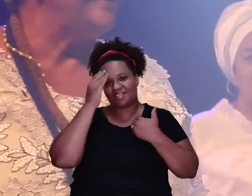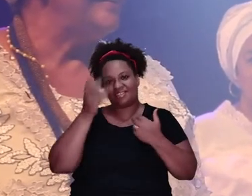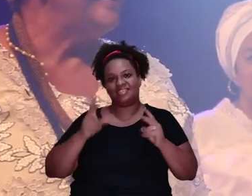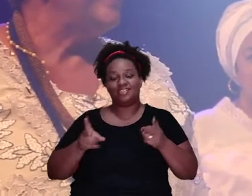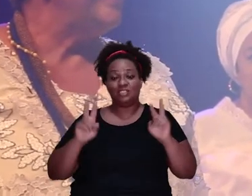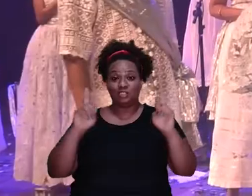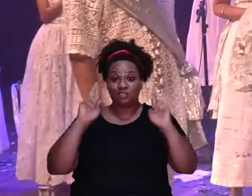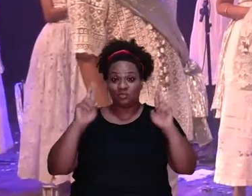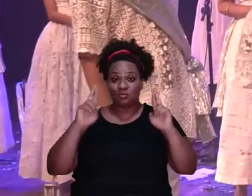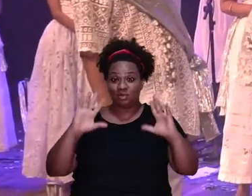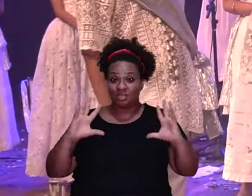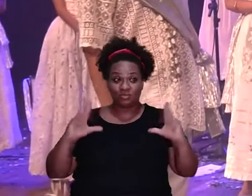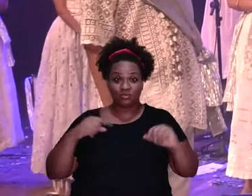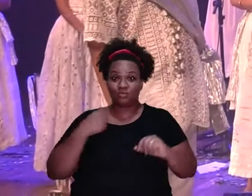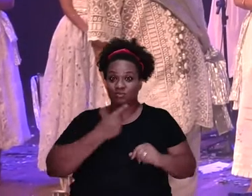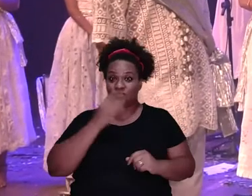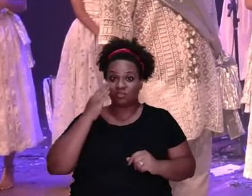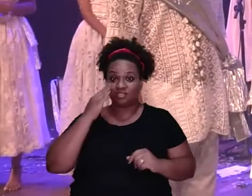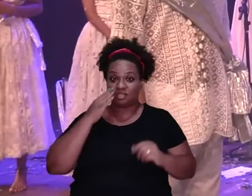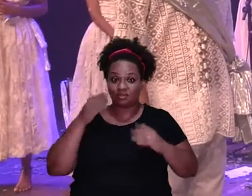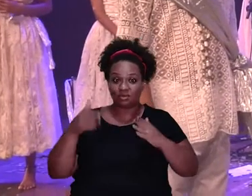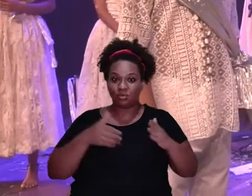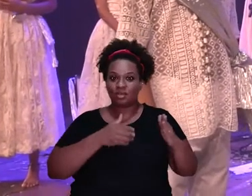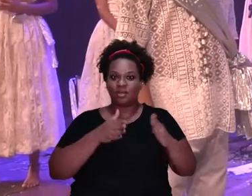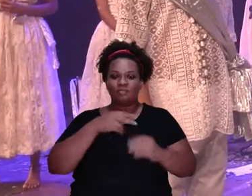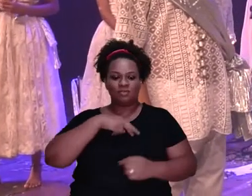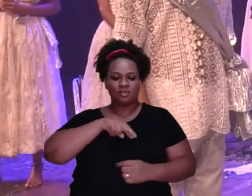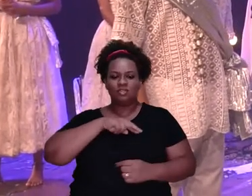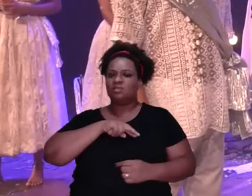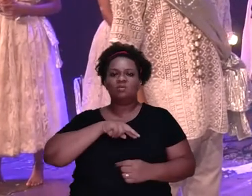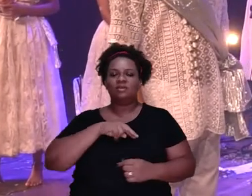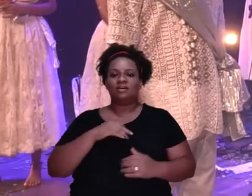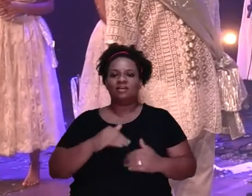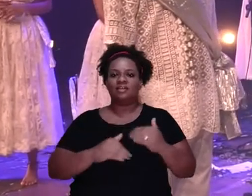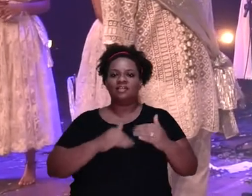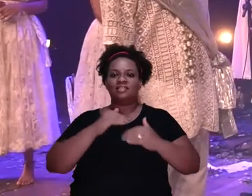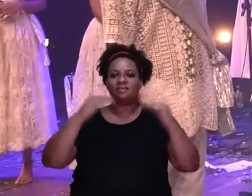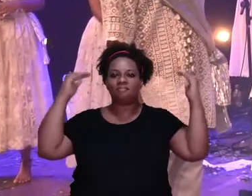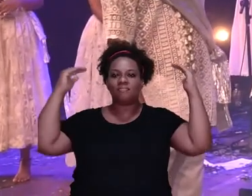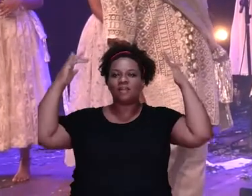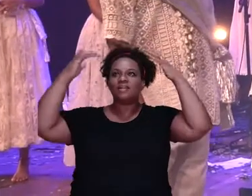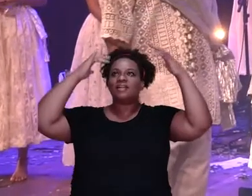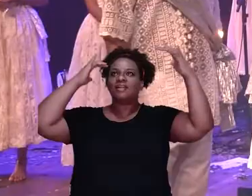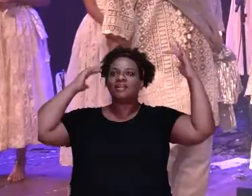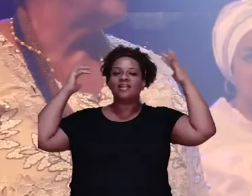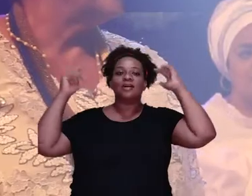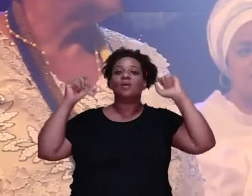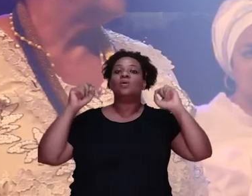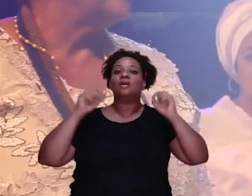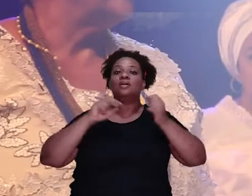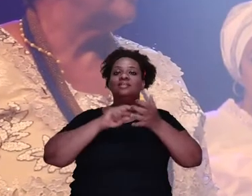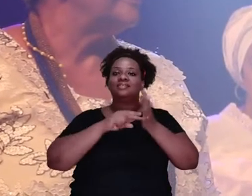agradecida e espero que todos nós aqui saibamos que o caminho da religiosidade é um caminho de crescimento espiritual